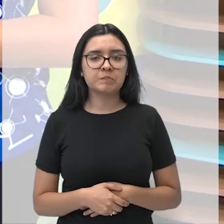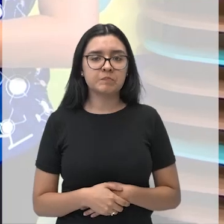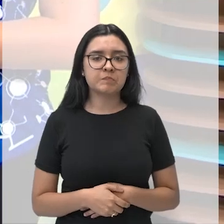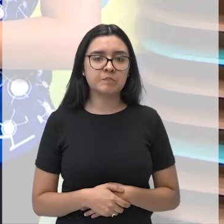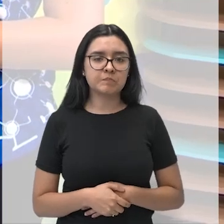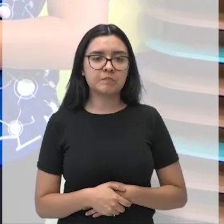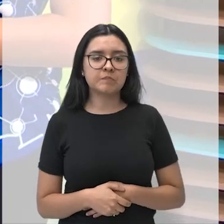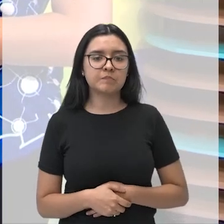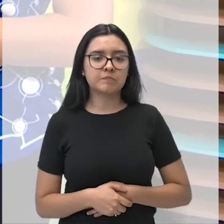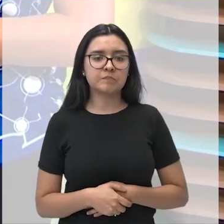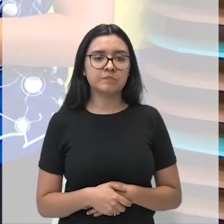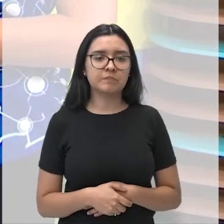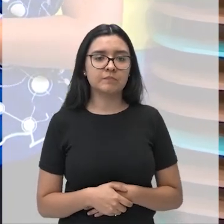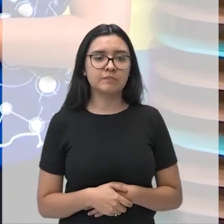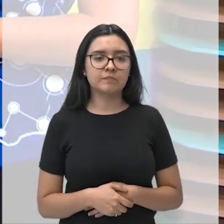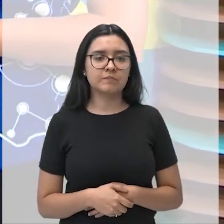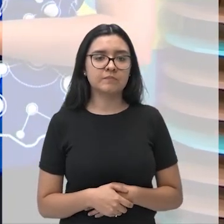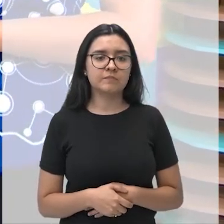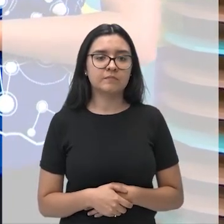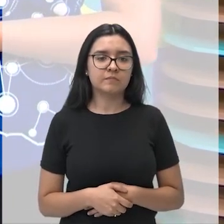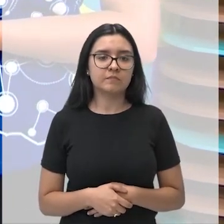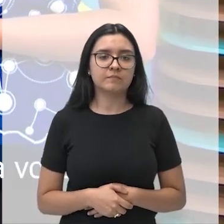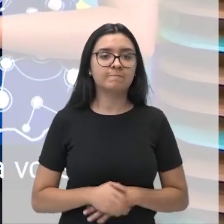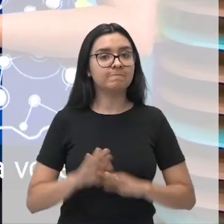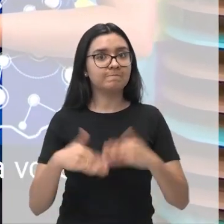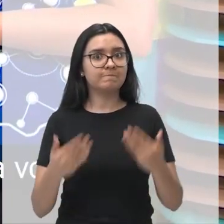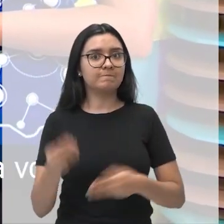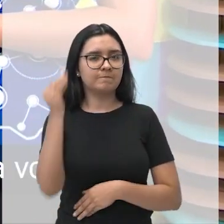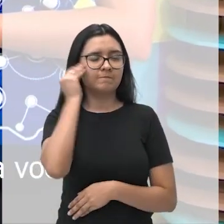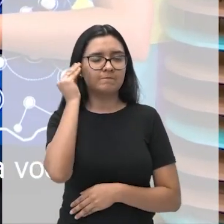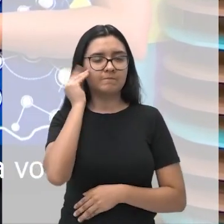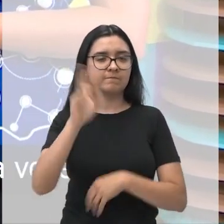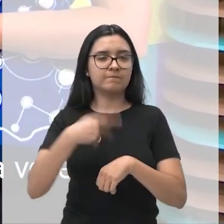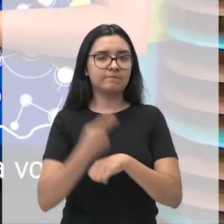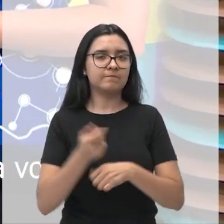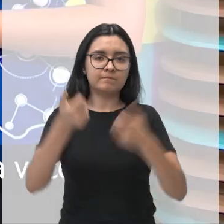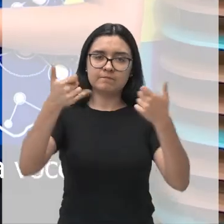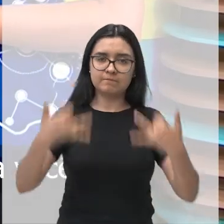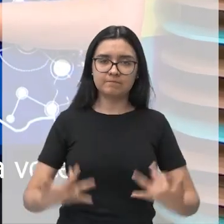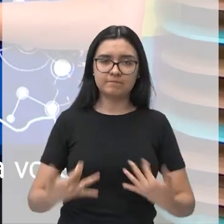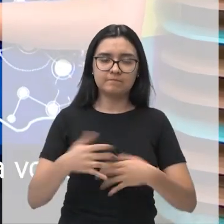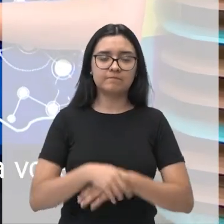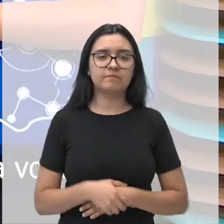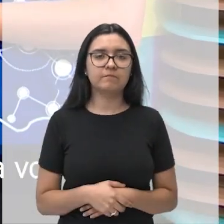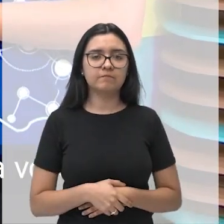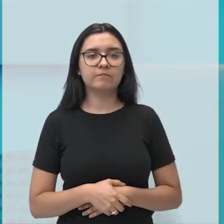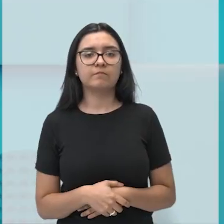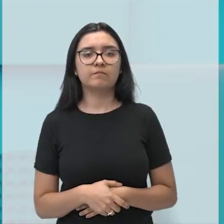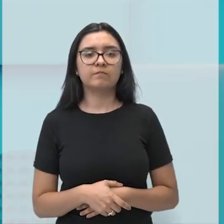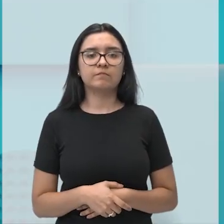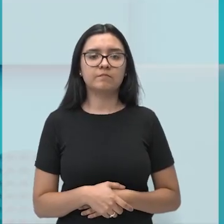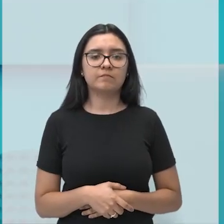sister. Thank you! Viram? Daqui a pouquinho eu faço os comentários para vocês.